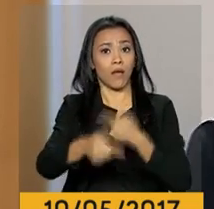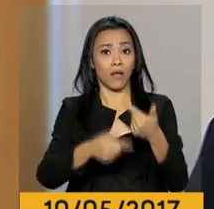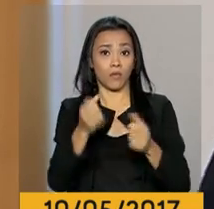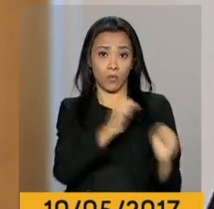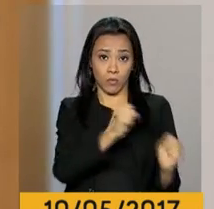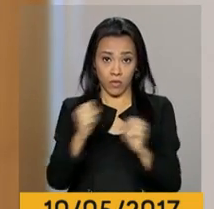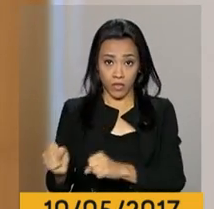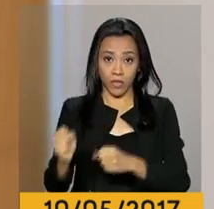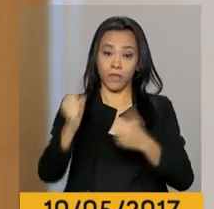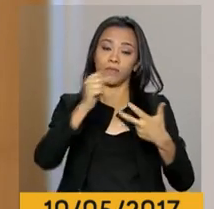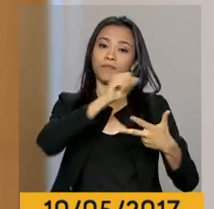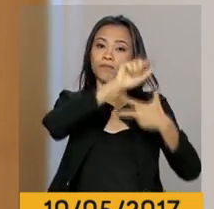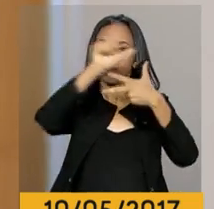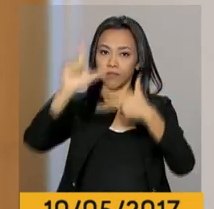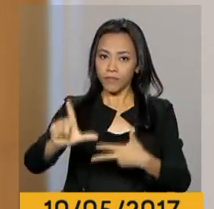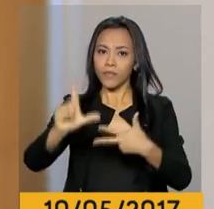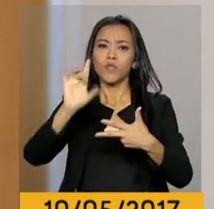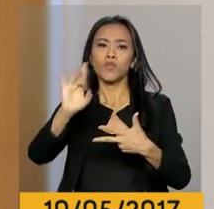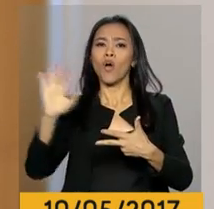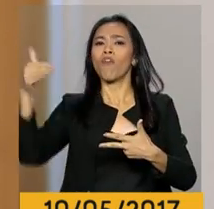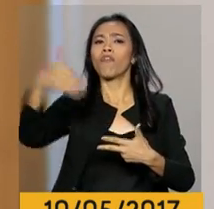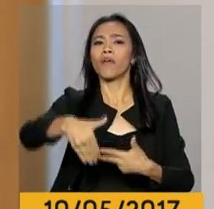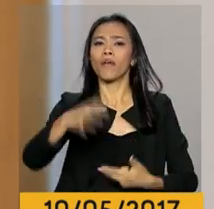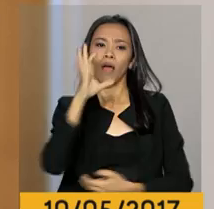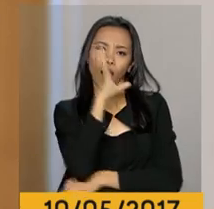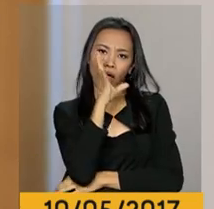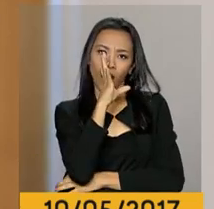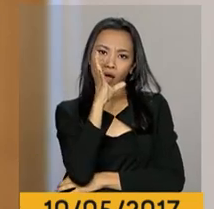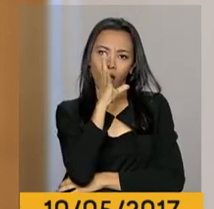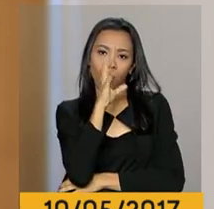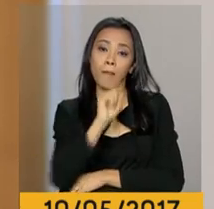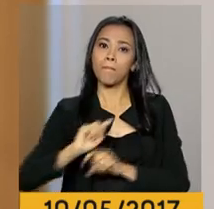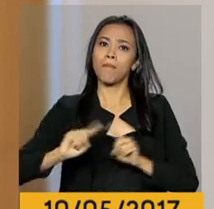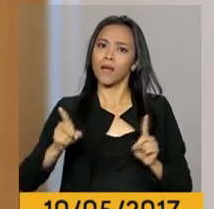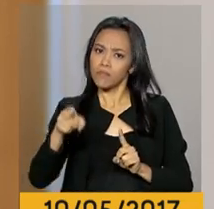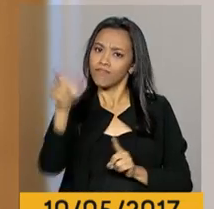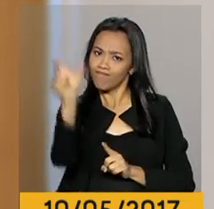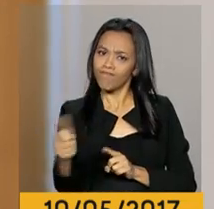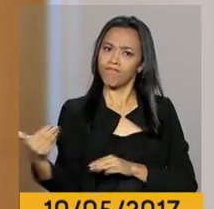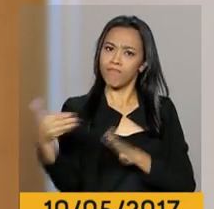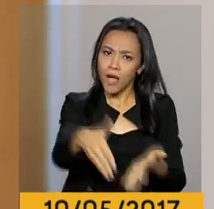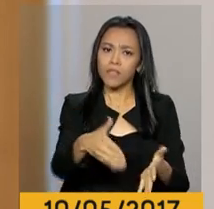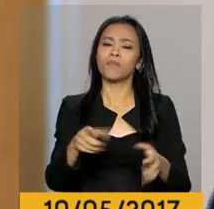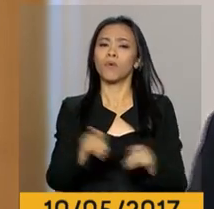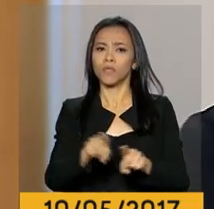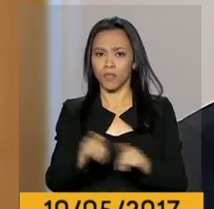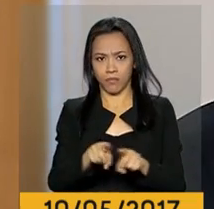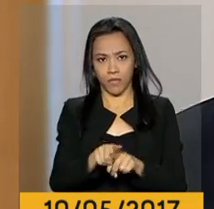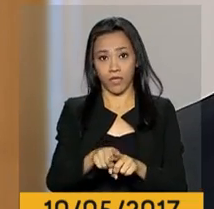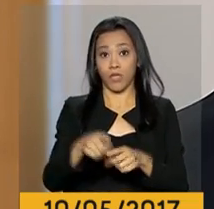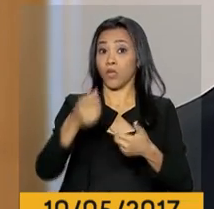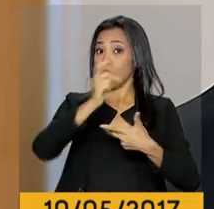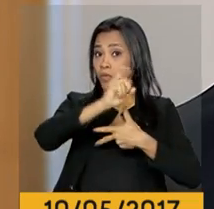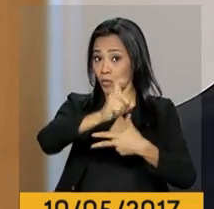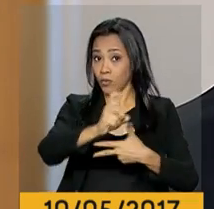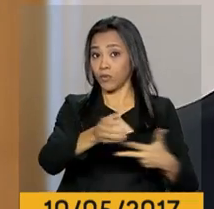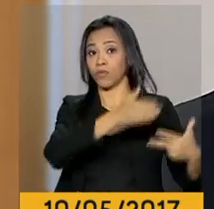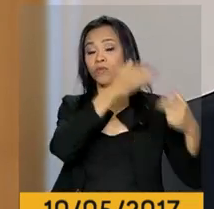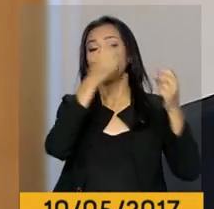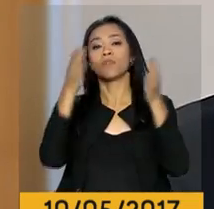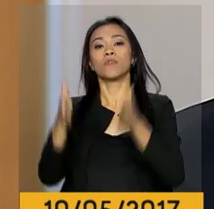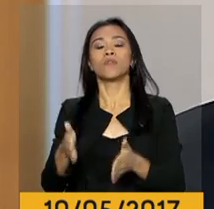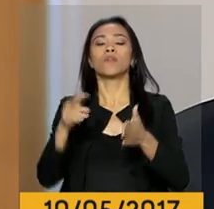vem apenas aqui para assistir a solenidade Mas vem como partícipe do ato foram aqueles portanto executivo e congresso